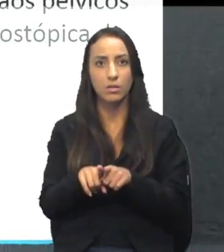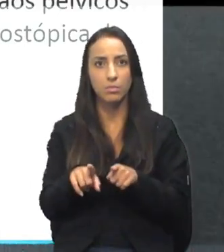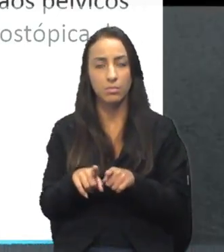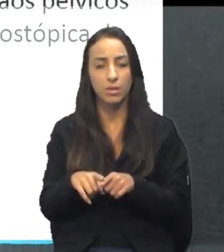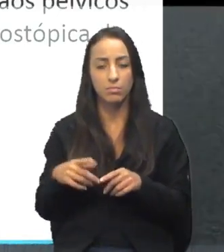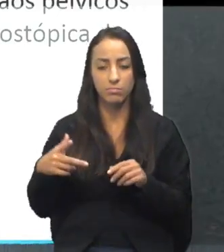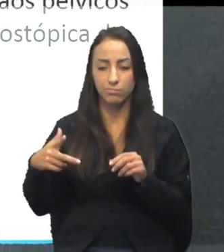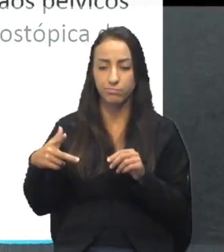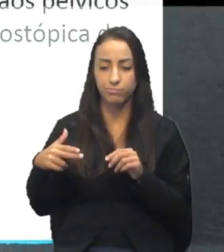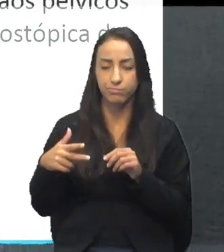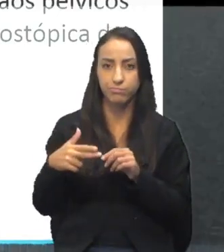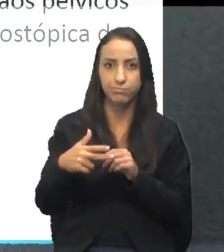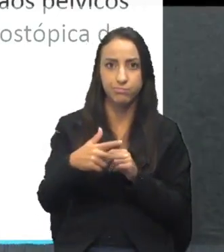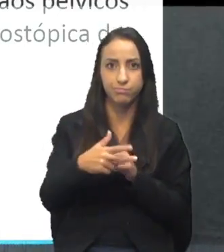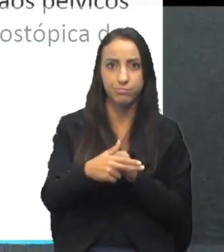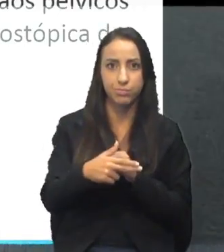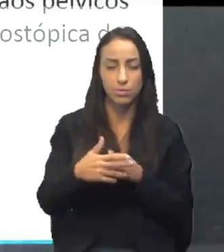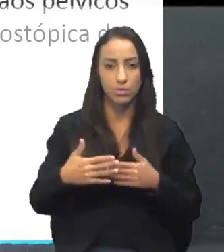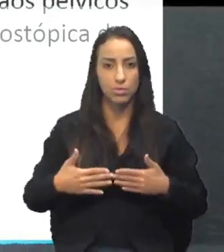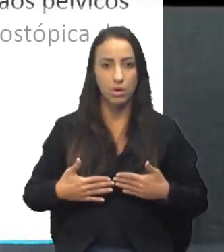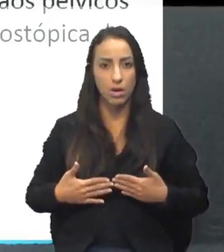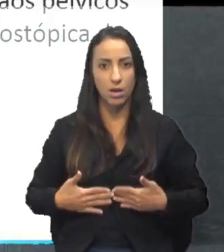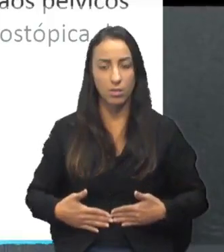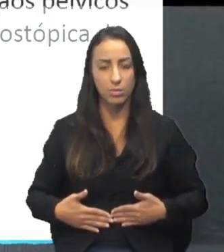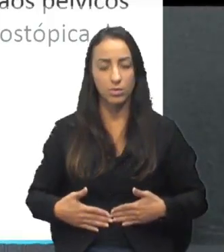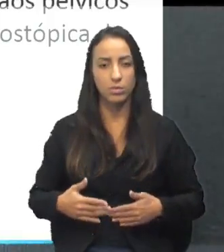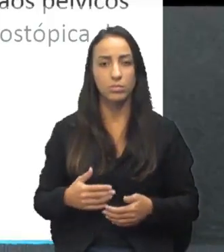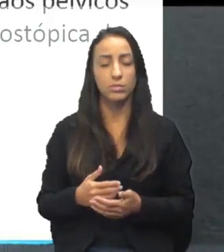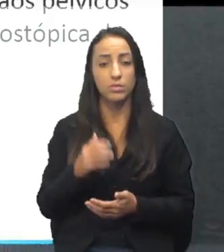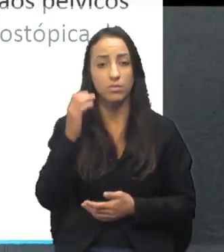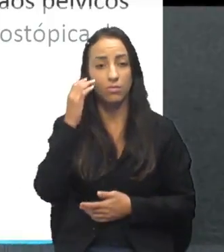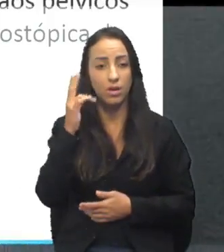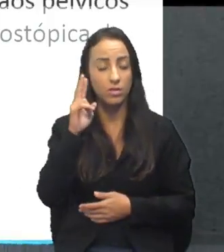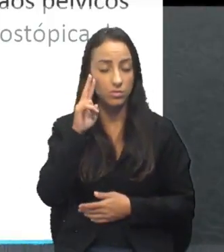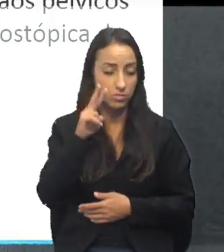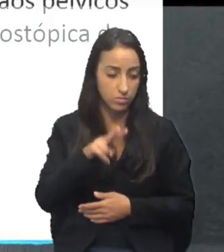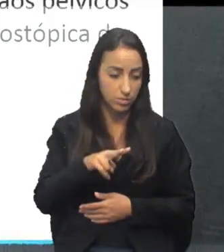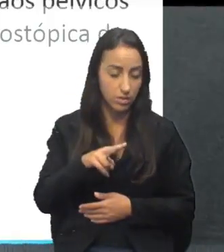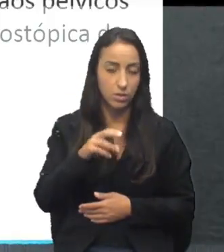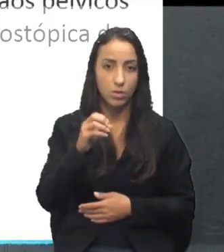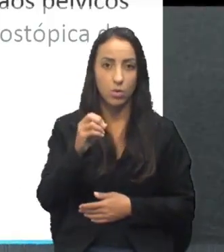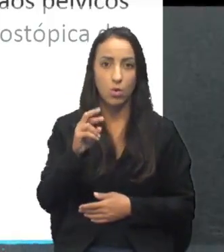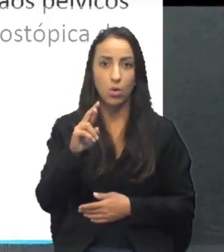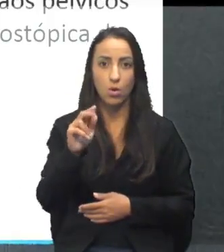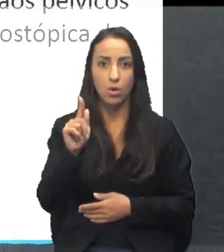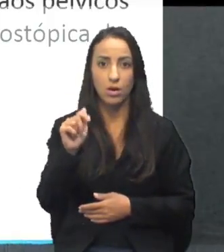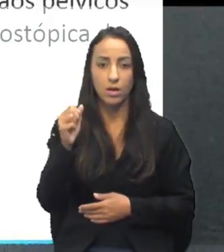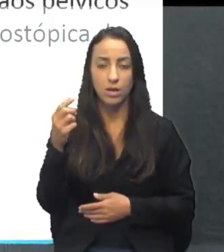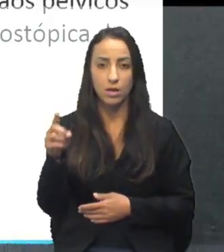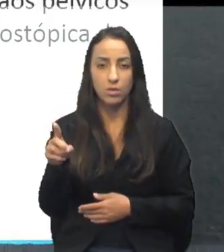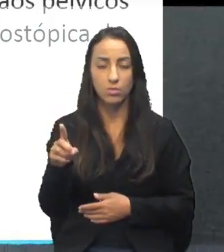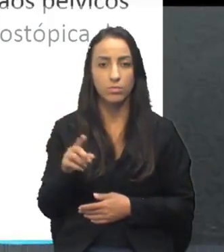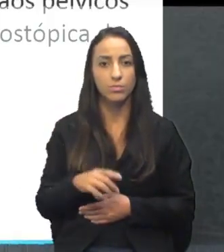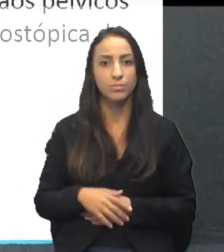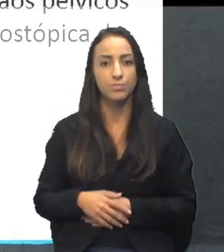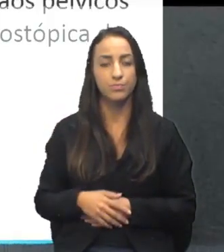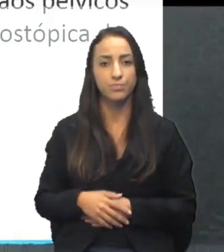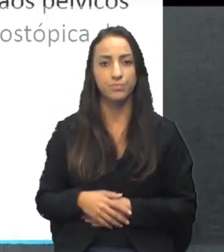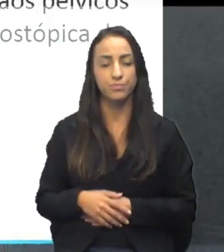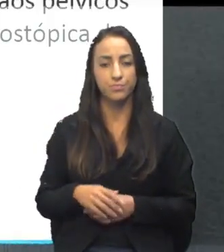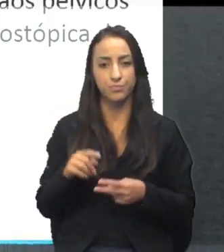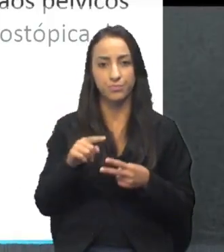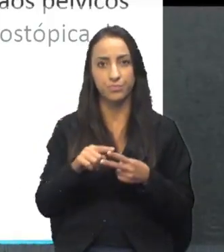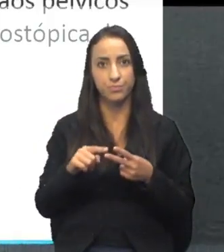do abdômen inferior. Então, facilita a visualização dos órgãos, principalmente nessas